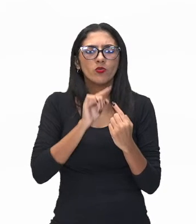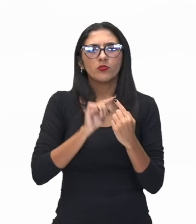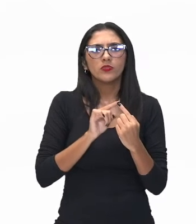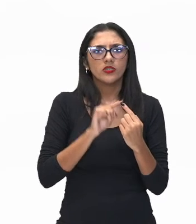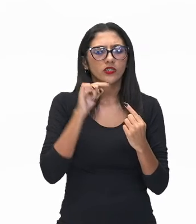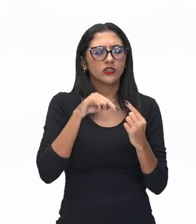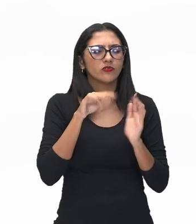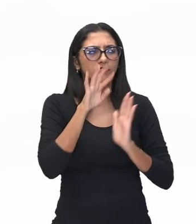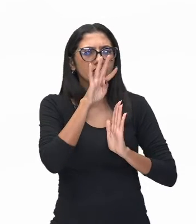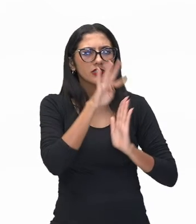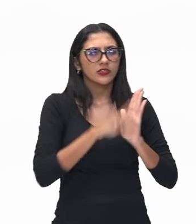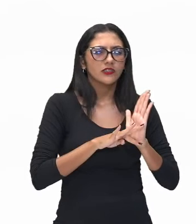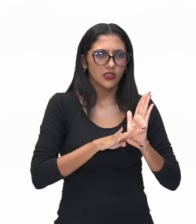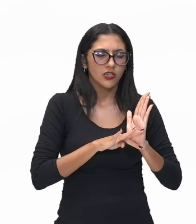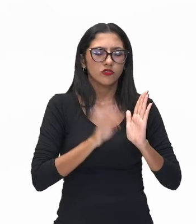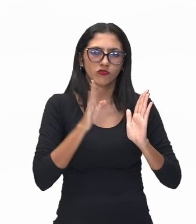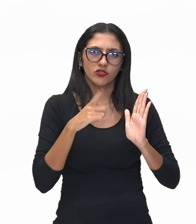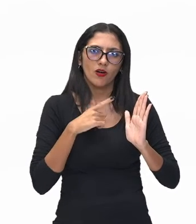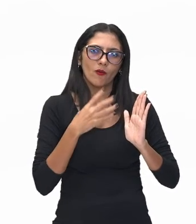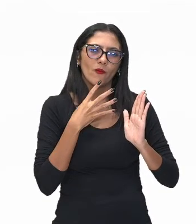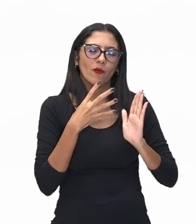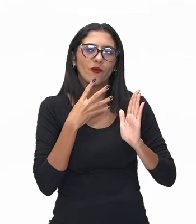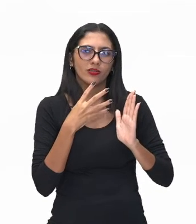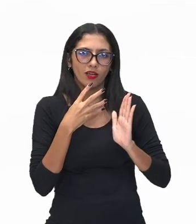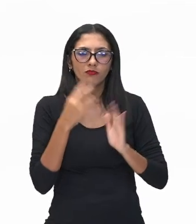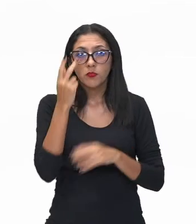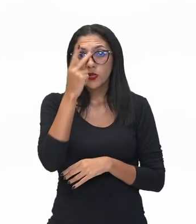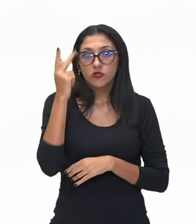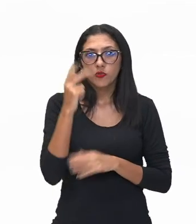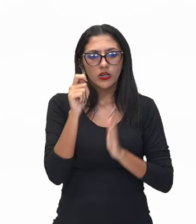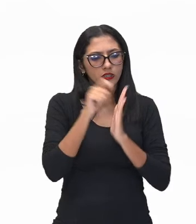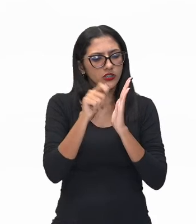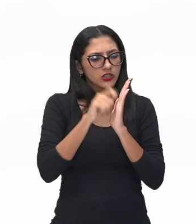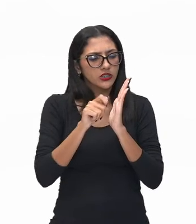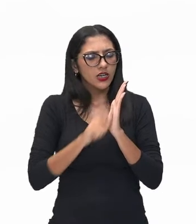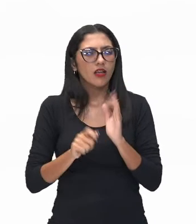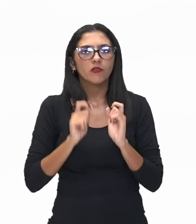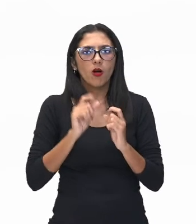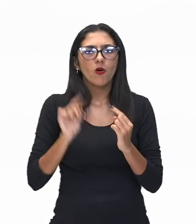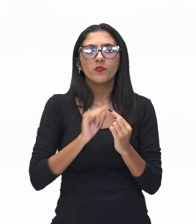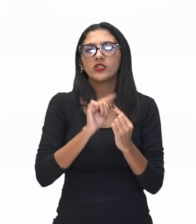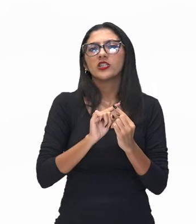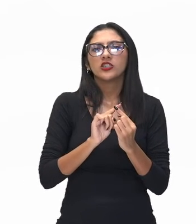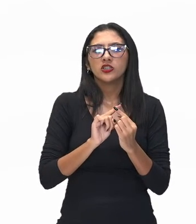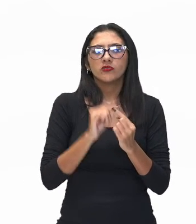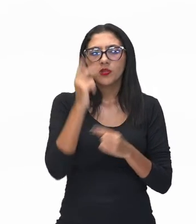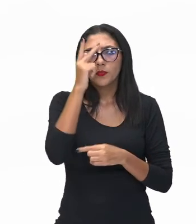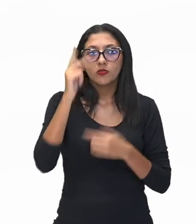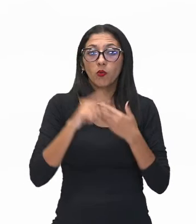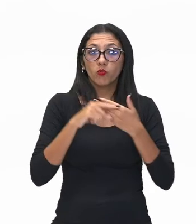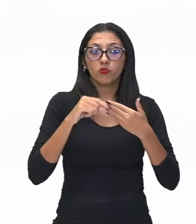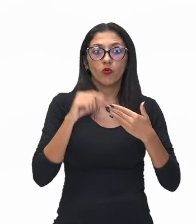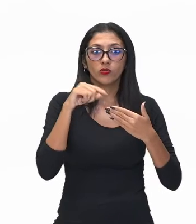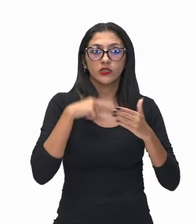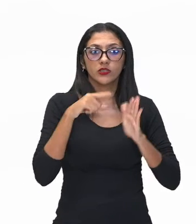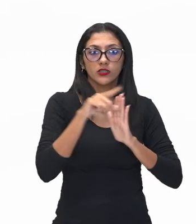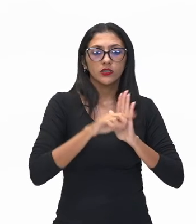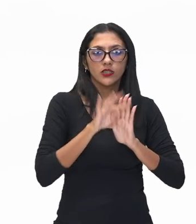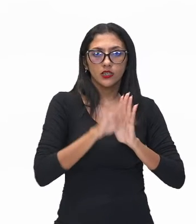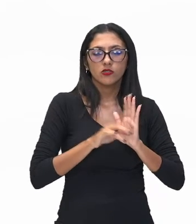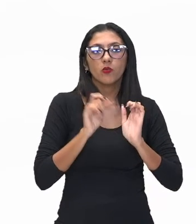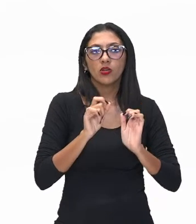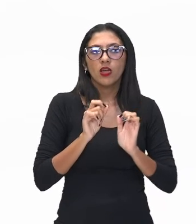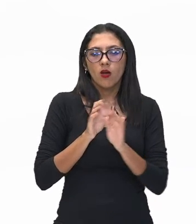as intenções de quem escreve uma receita, é nos ensinar, né? Orientar. Então, esse